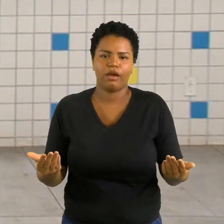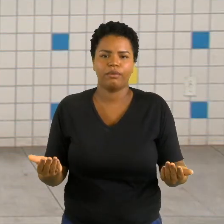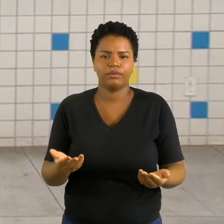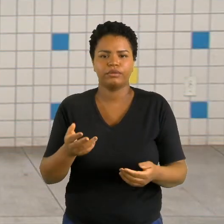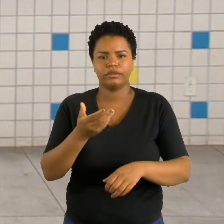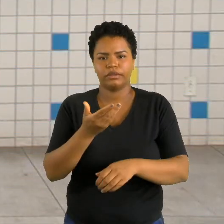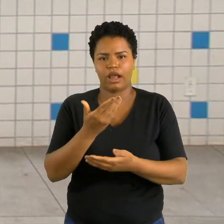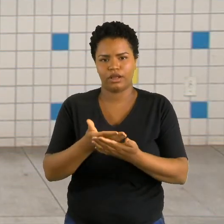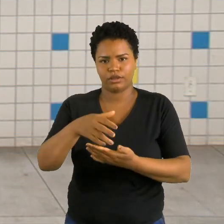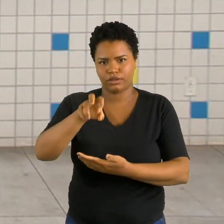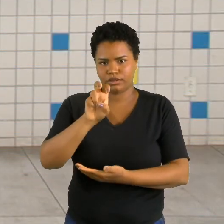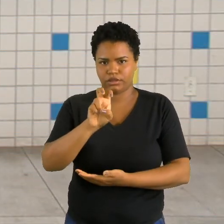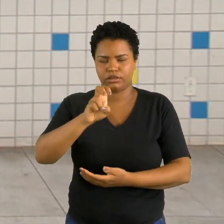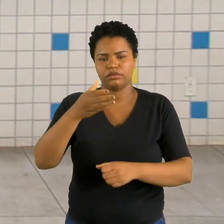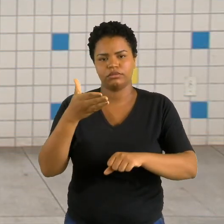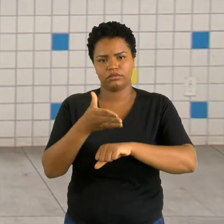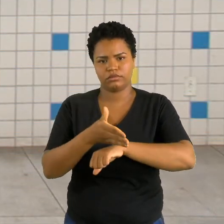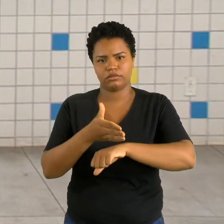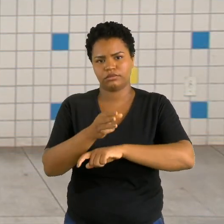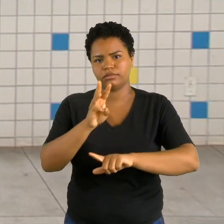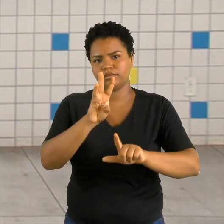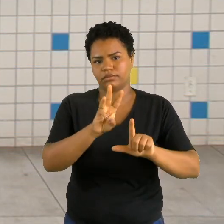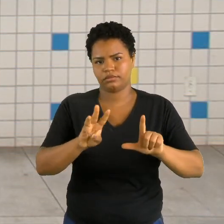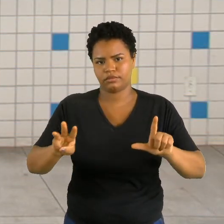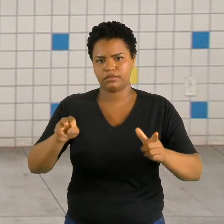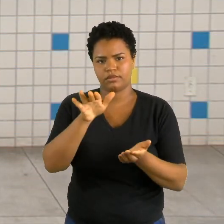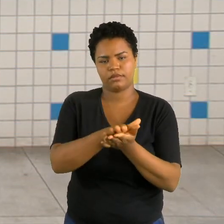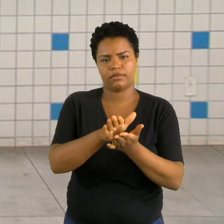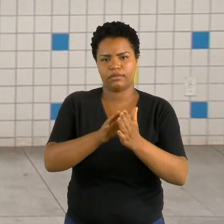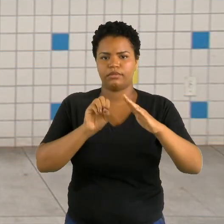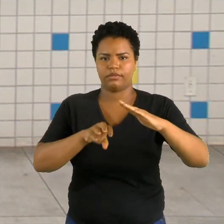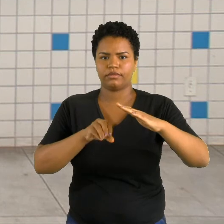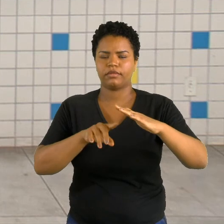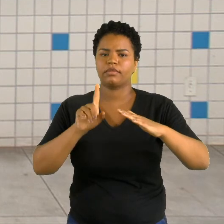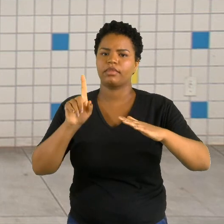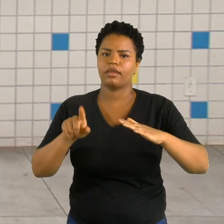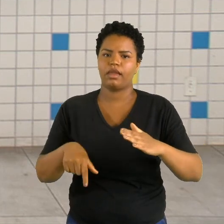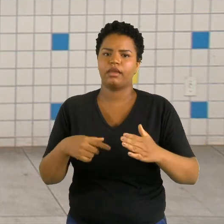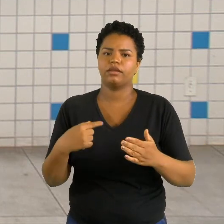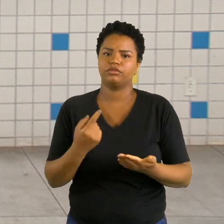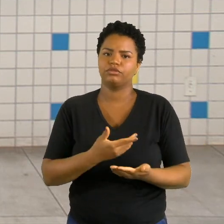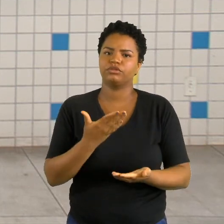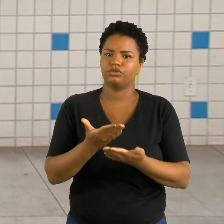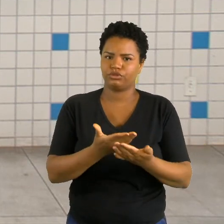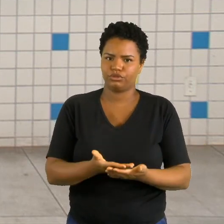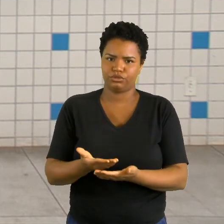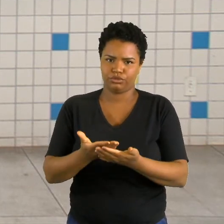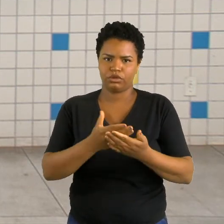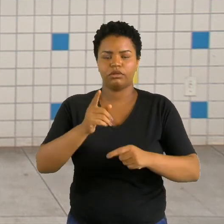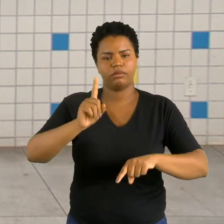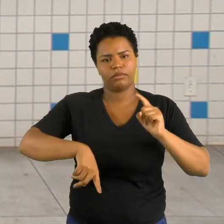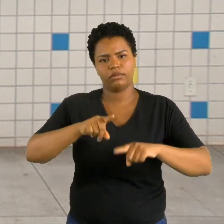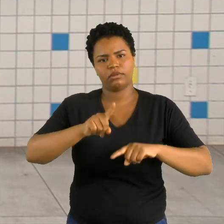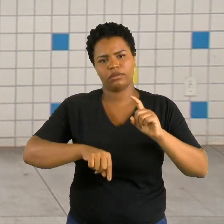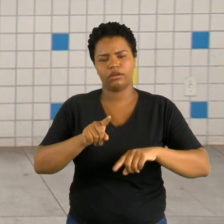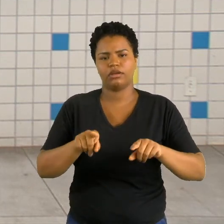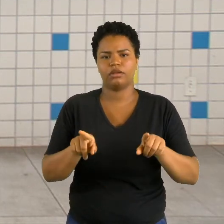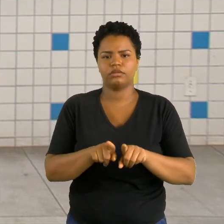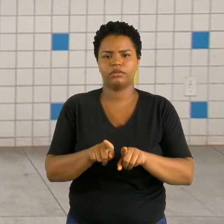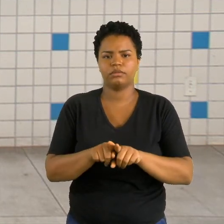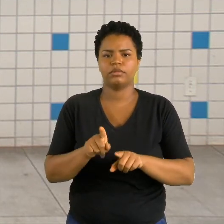que deveria ser feito em língua nacional, né? E o calvinismo também pregou uma rígida